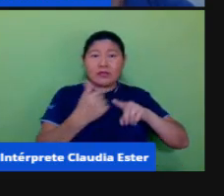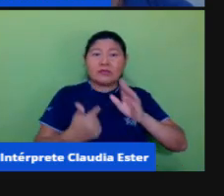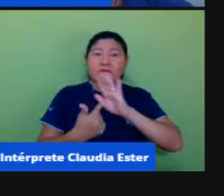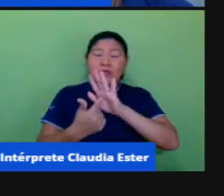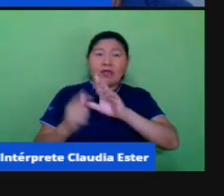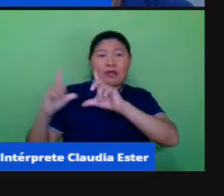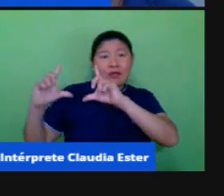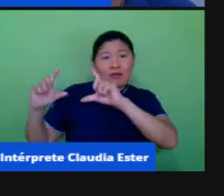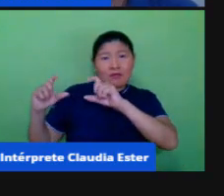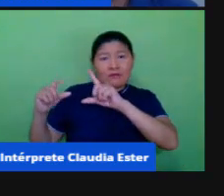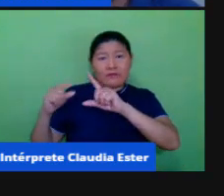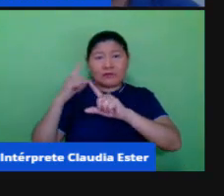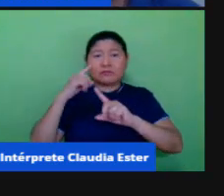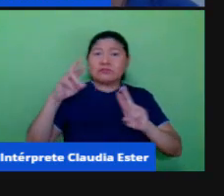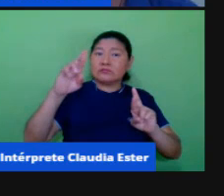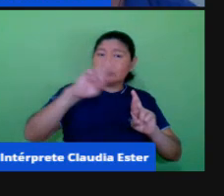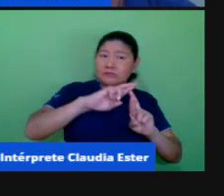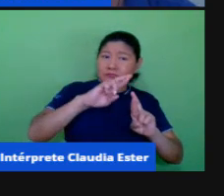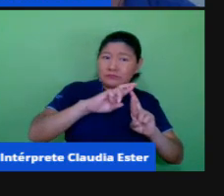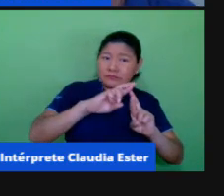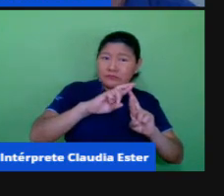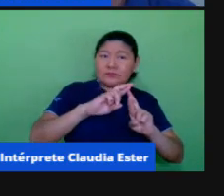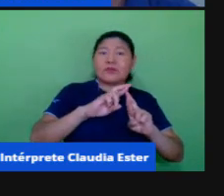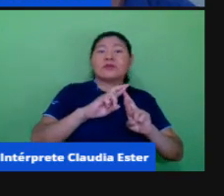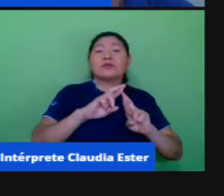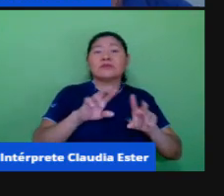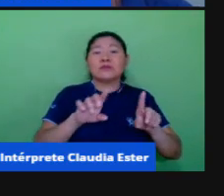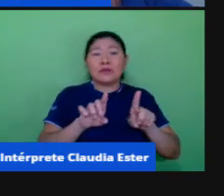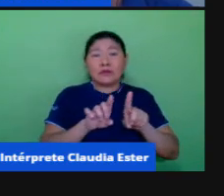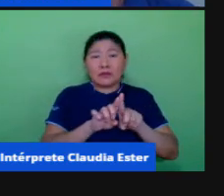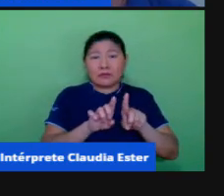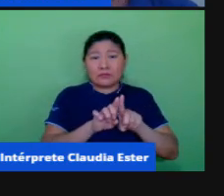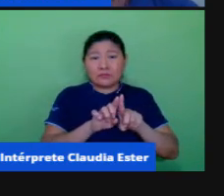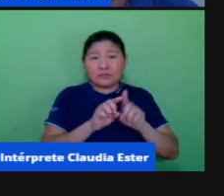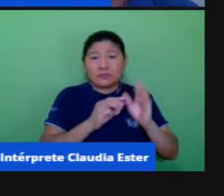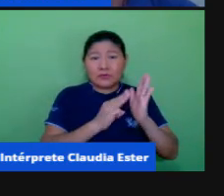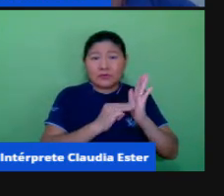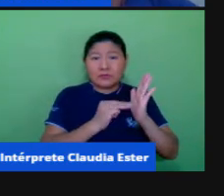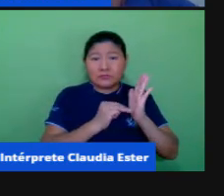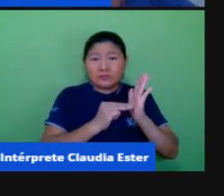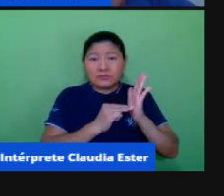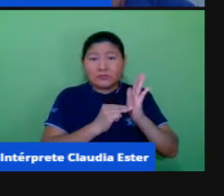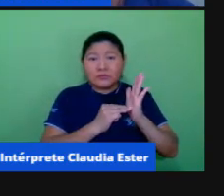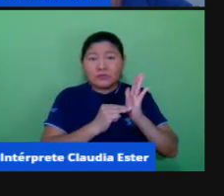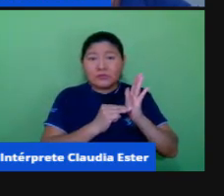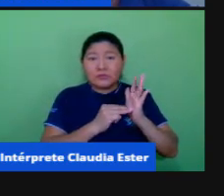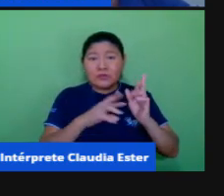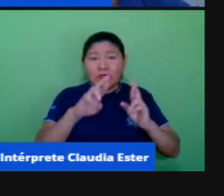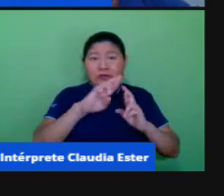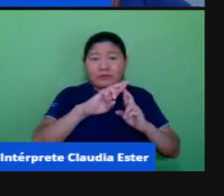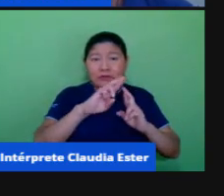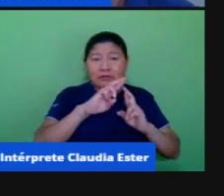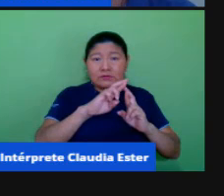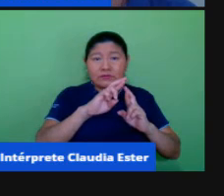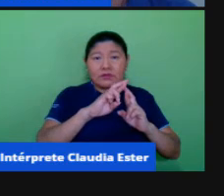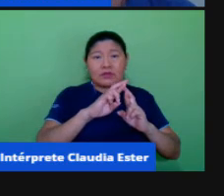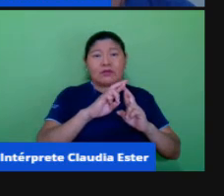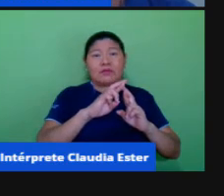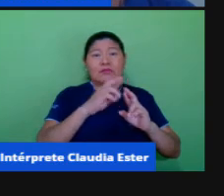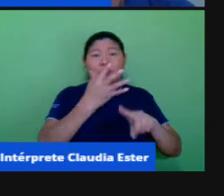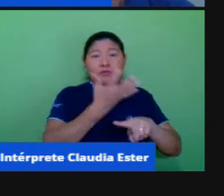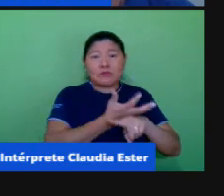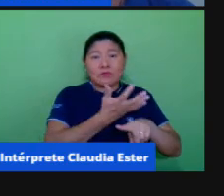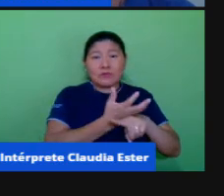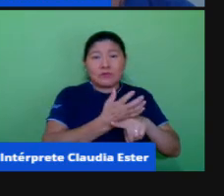né, do referencial circunstancial 2021, que é esse referencial, que é um desdobramento do